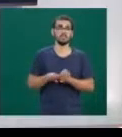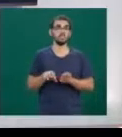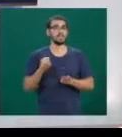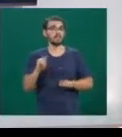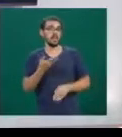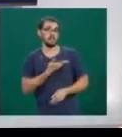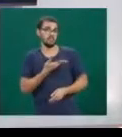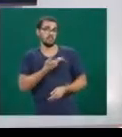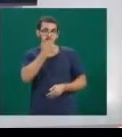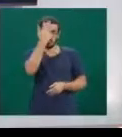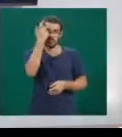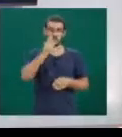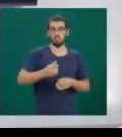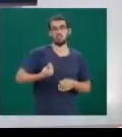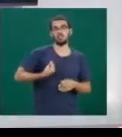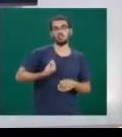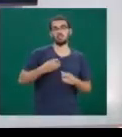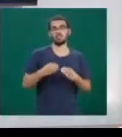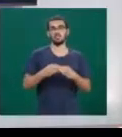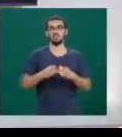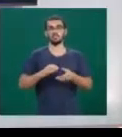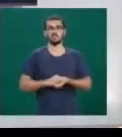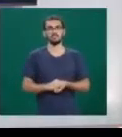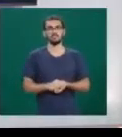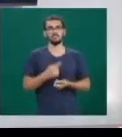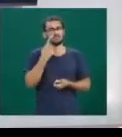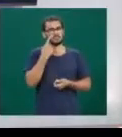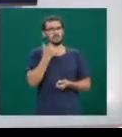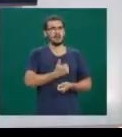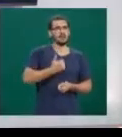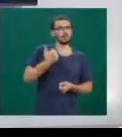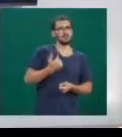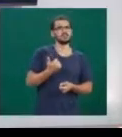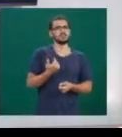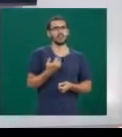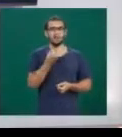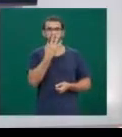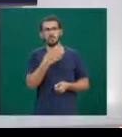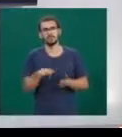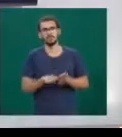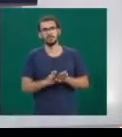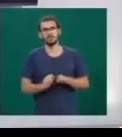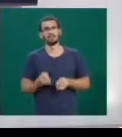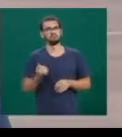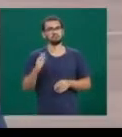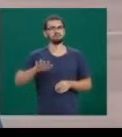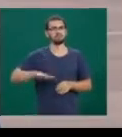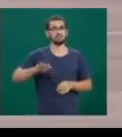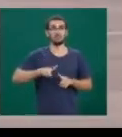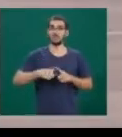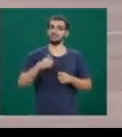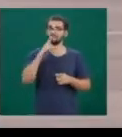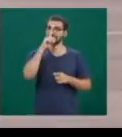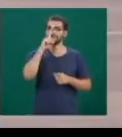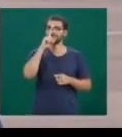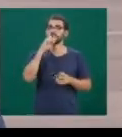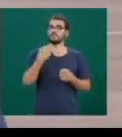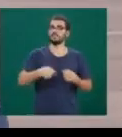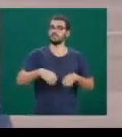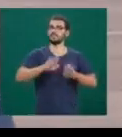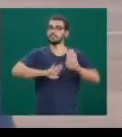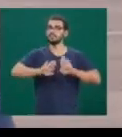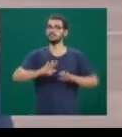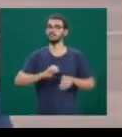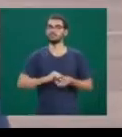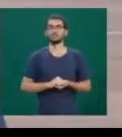vimos aí na reportagem, de fato, a carona é uma opção boa e barata, mas tem os riscos, então todo cuidado é pouco. Depois do intervalo,